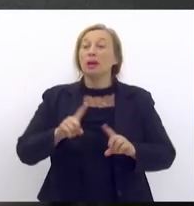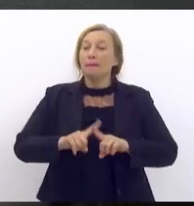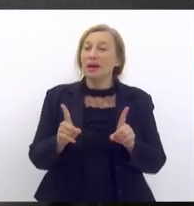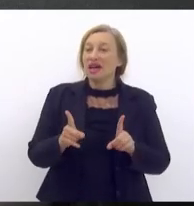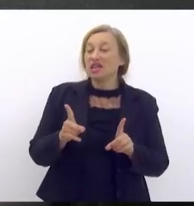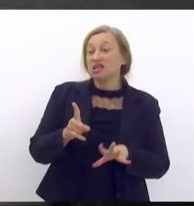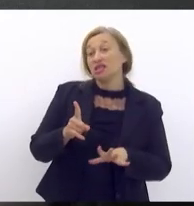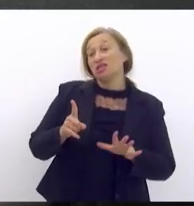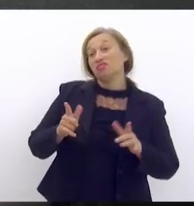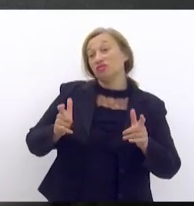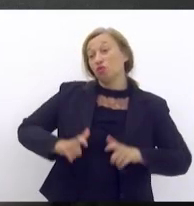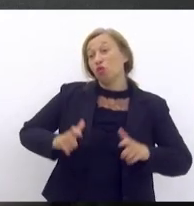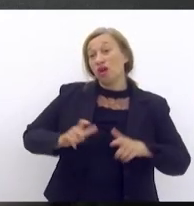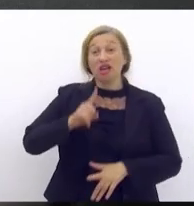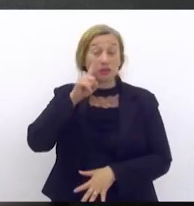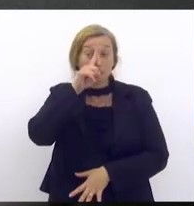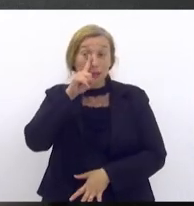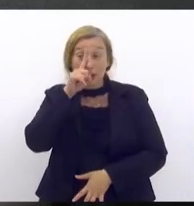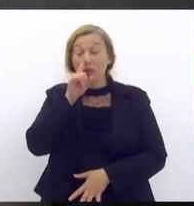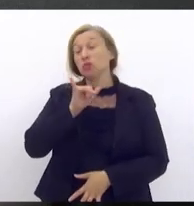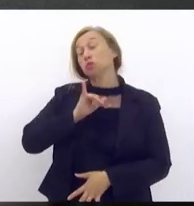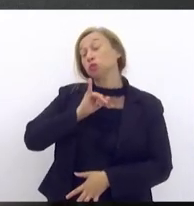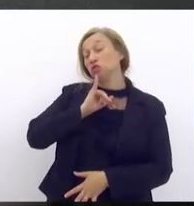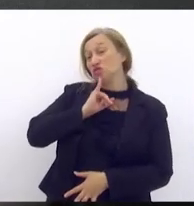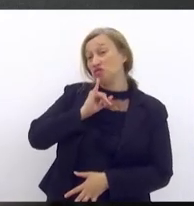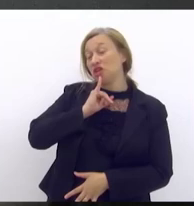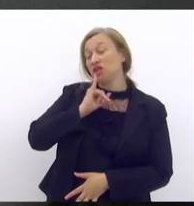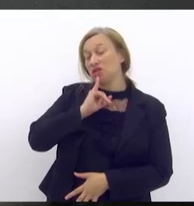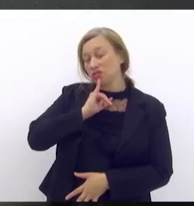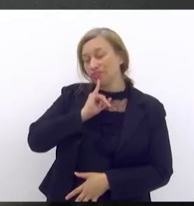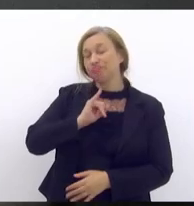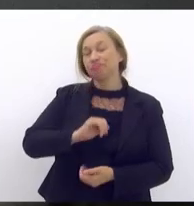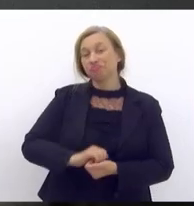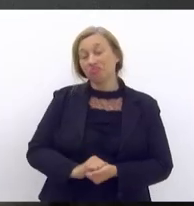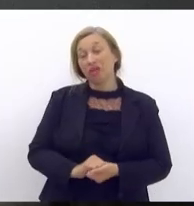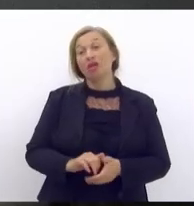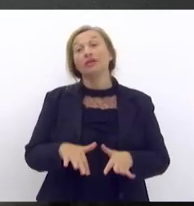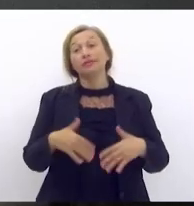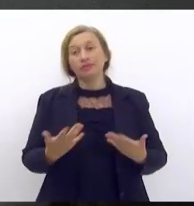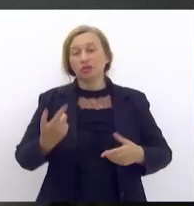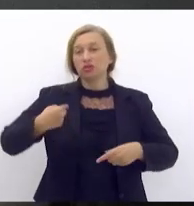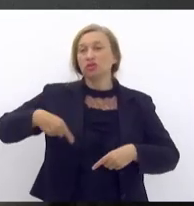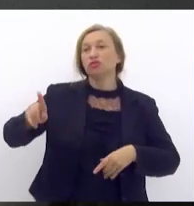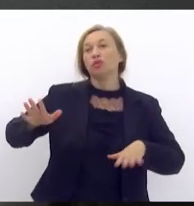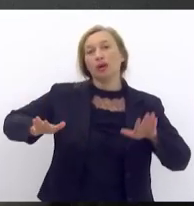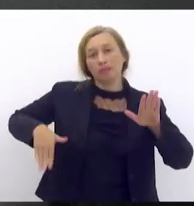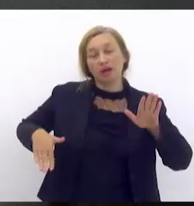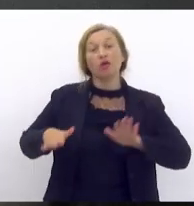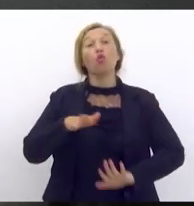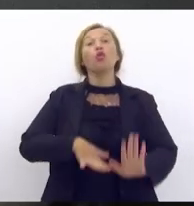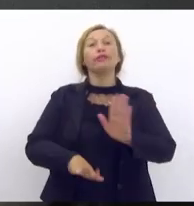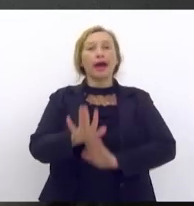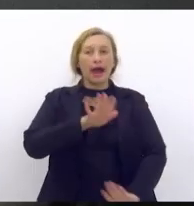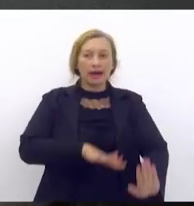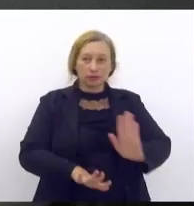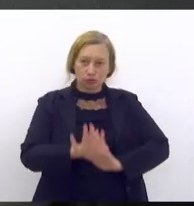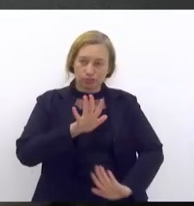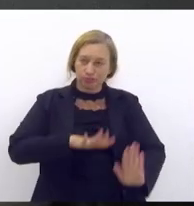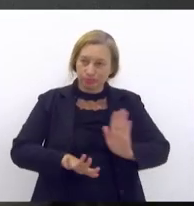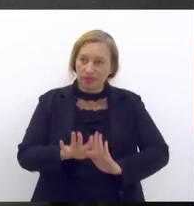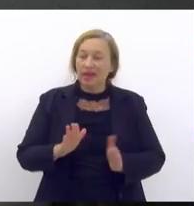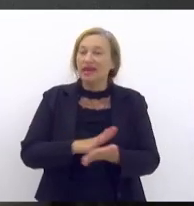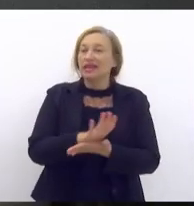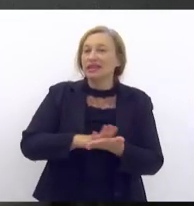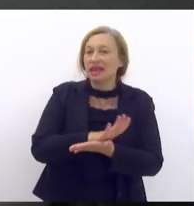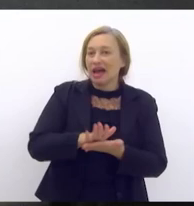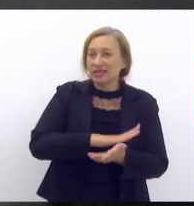de perigo, né? Infelizmente, zona de risco e zona de perigo. Então, se for à praia, muito cuidado. Não havendo